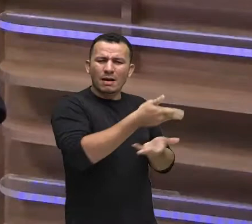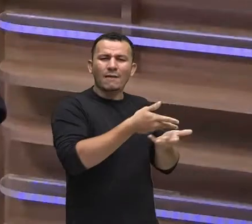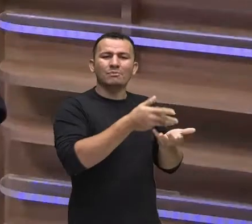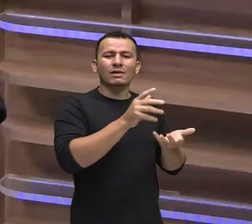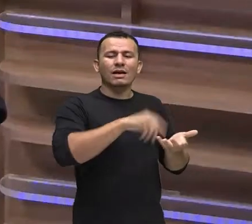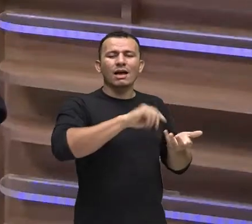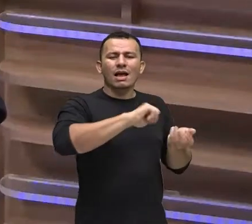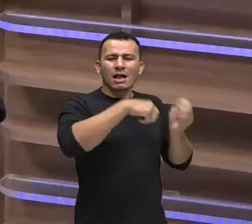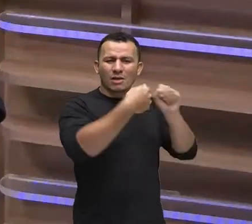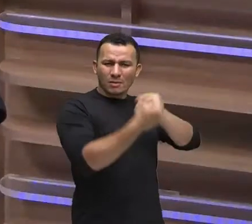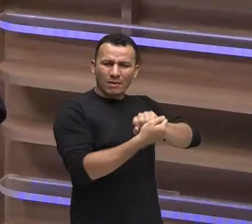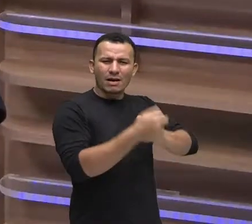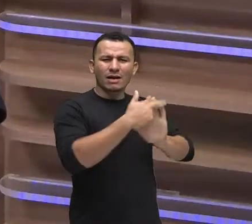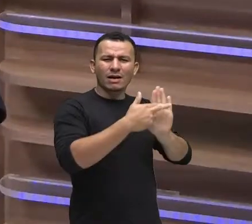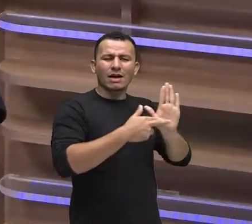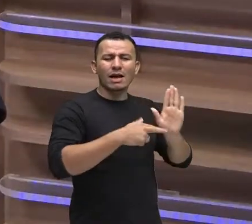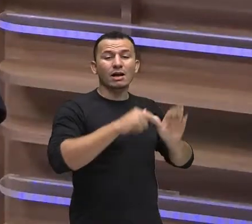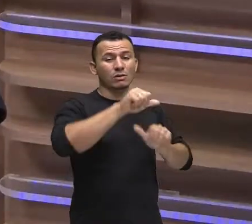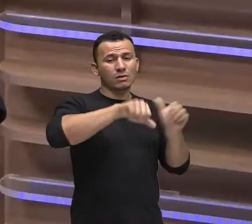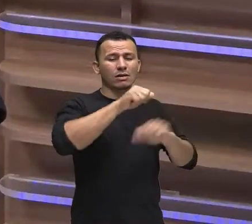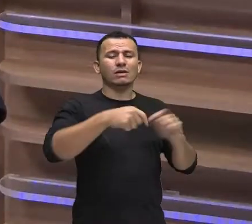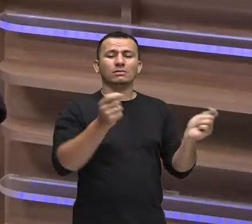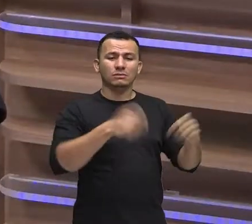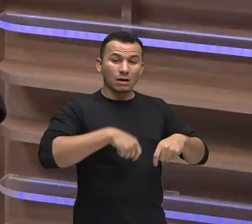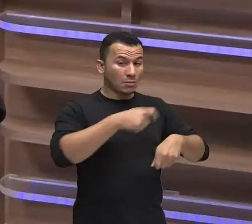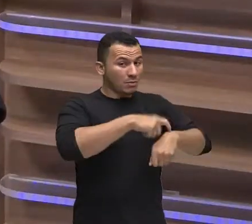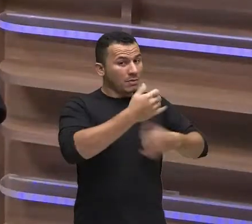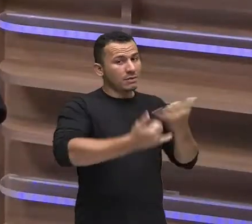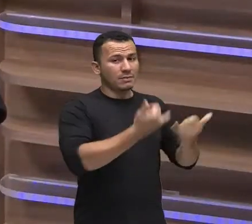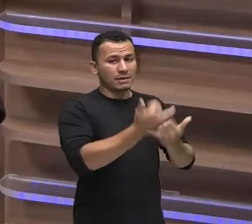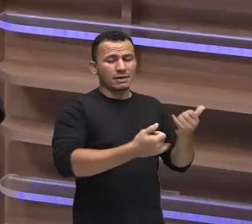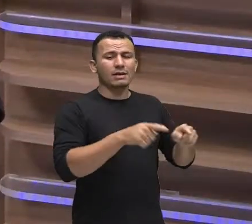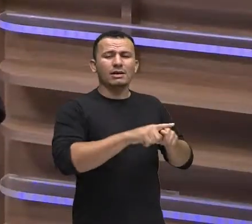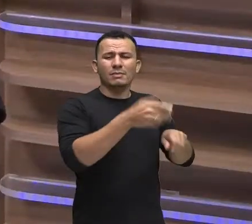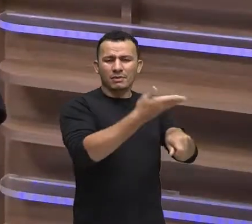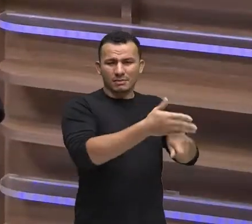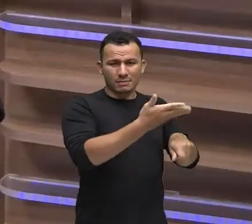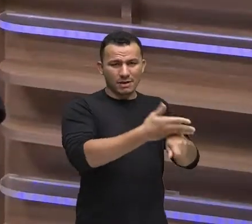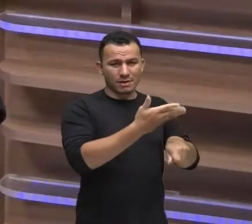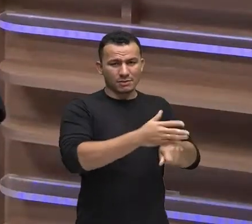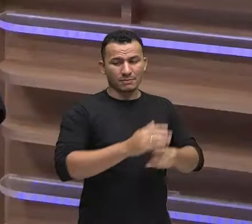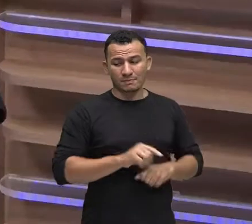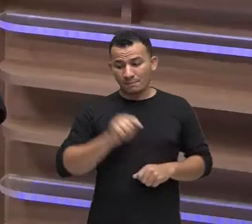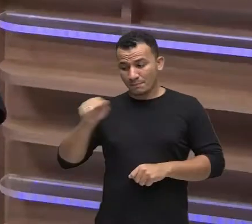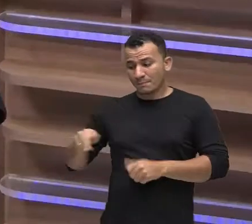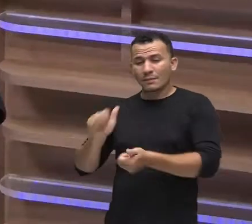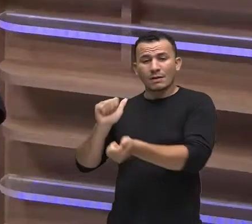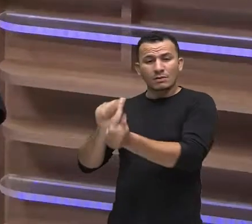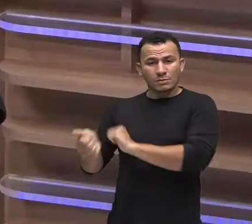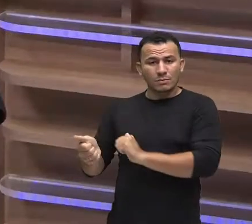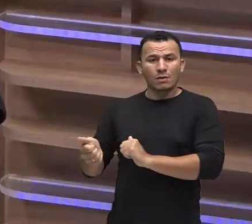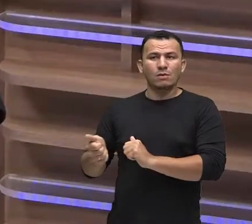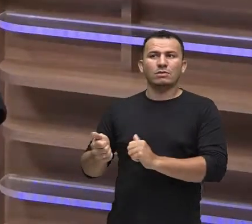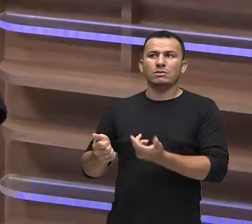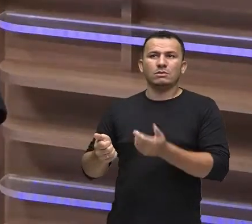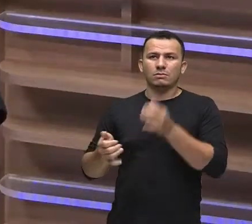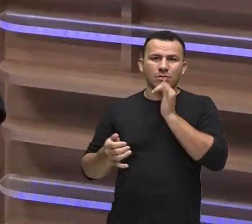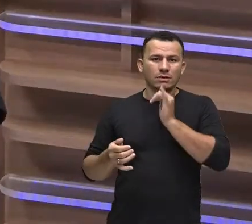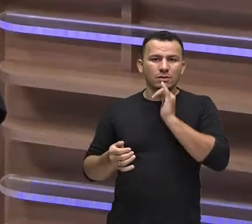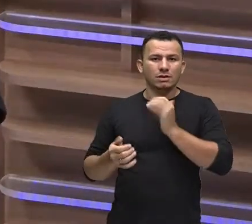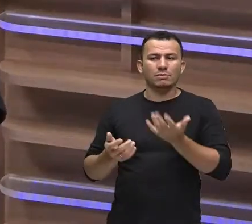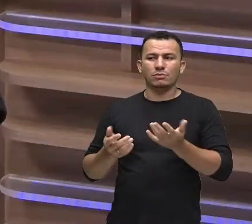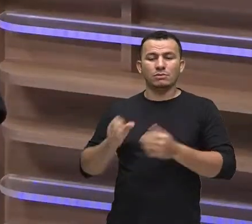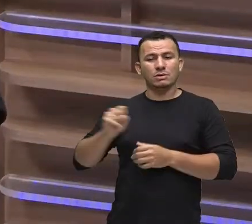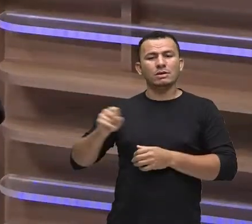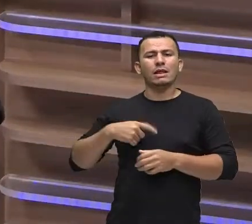readaptar, reeditar as regras no momento da brincadeira, no momento da prática. Já o esporte, imagine que se nós estivermos